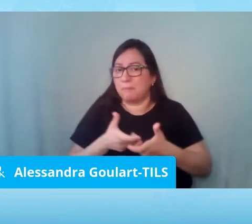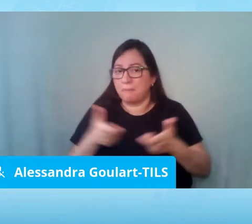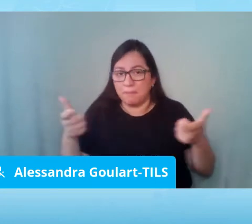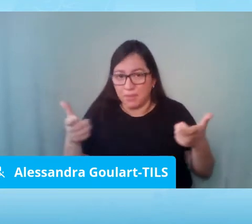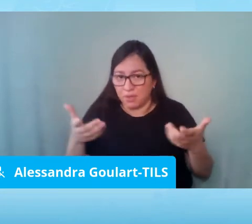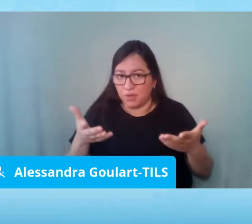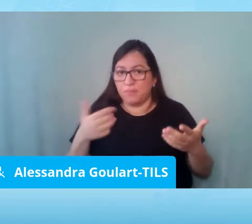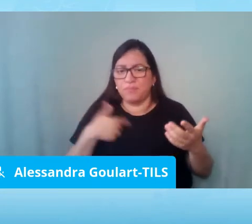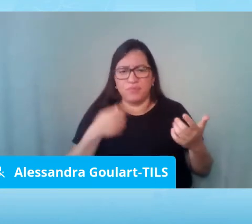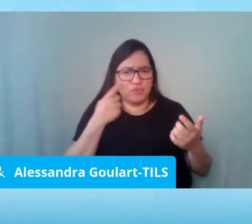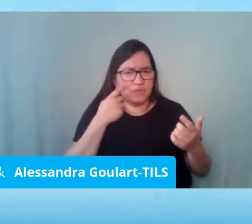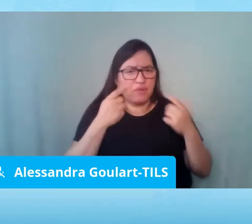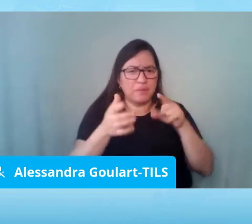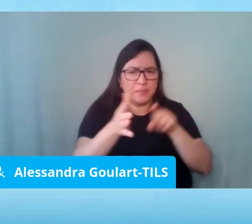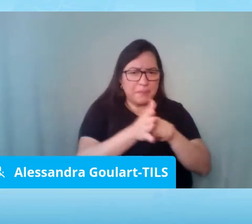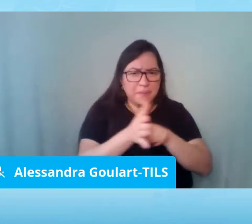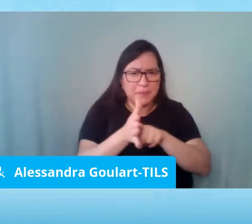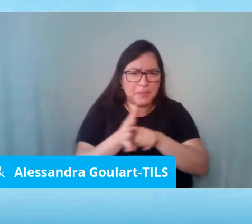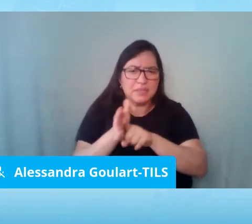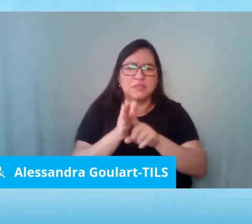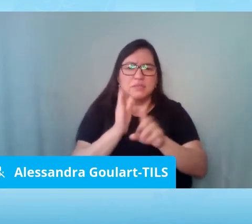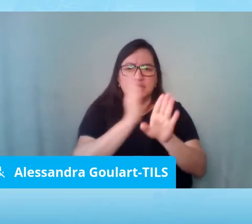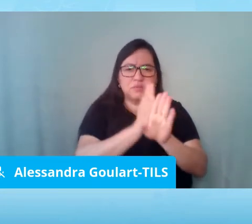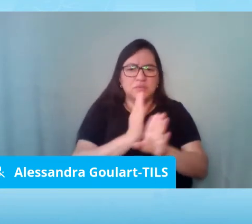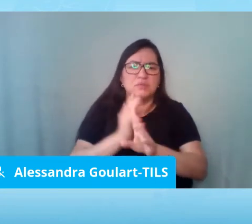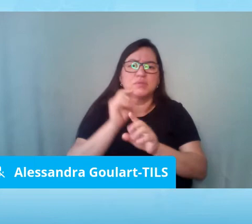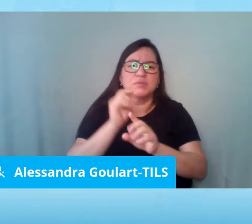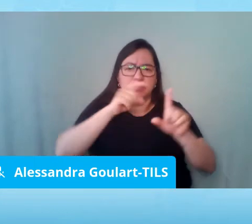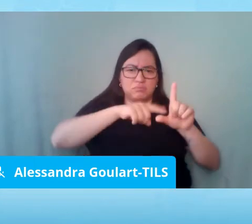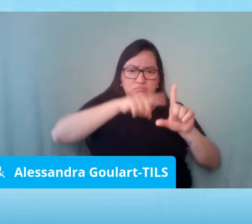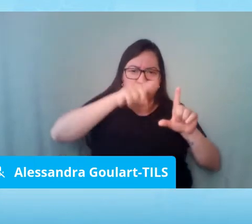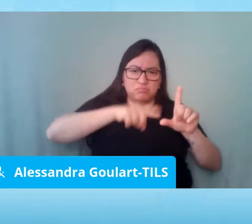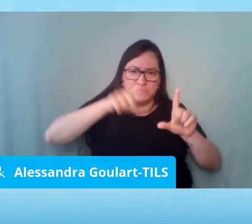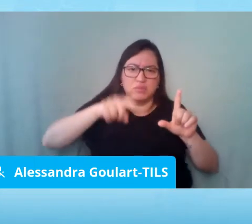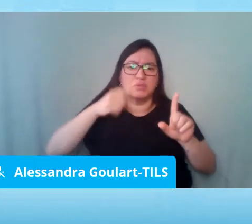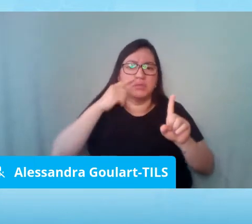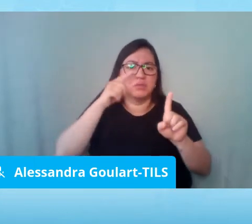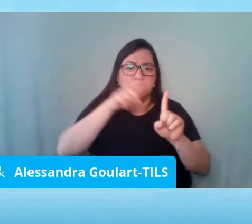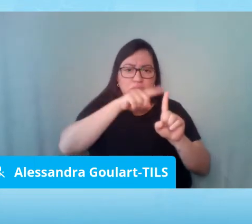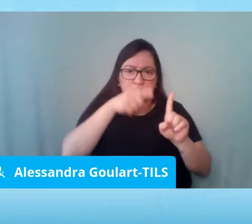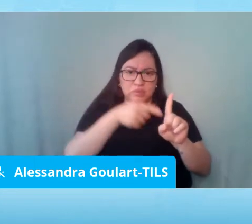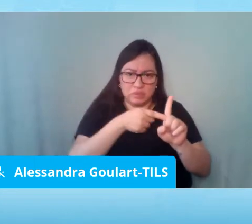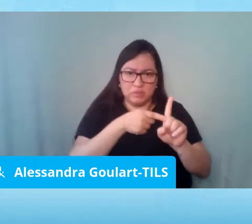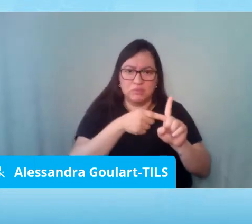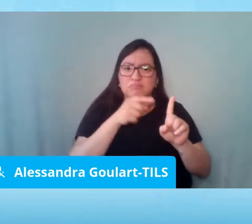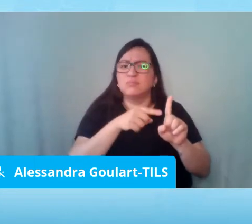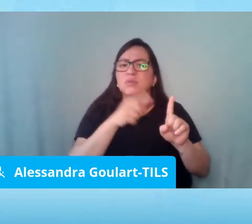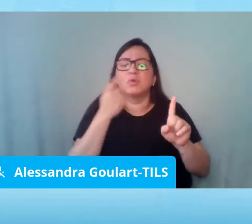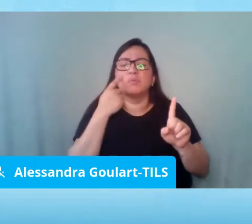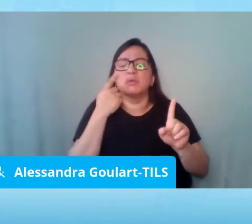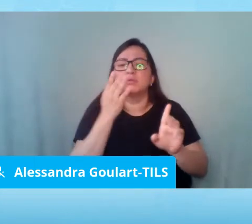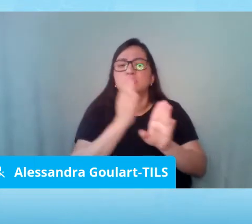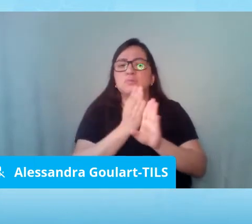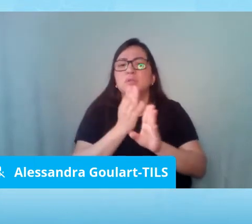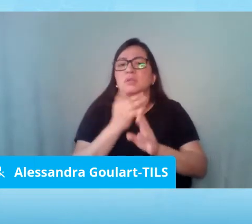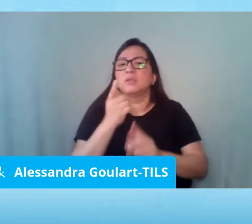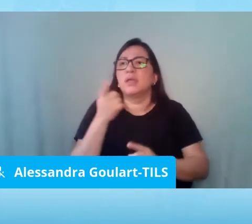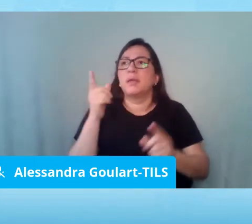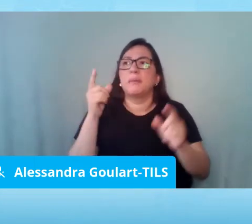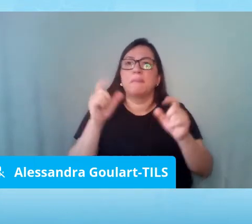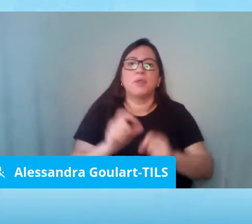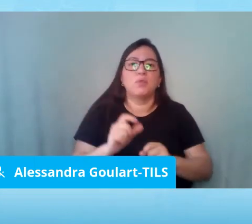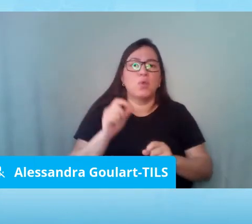de pré-natal, por exemplo, são as mulheres negras que têm menos consultas de pré-natal, elas têm menos tempo de